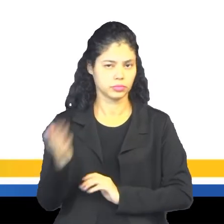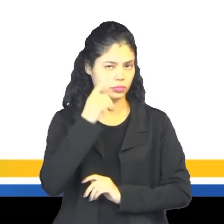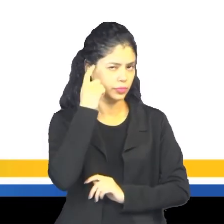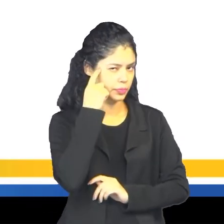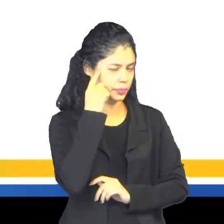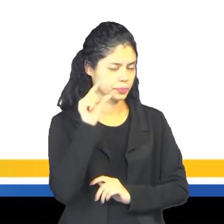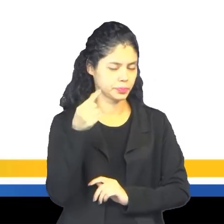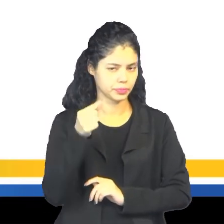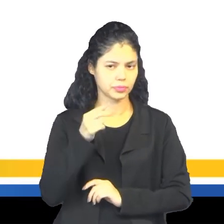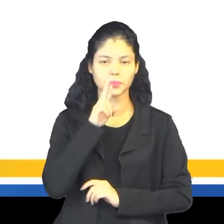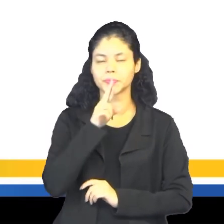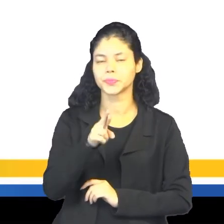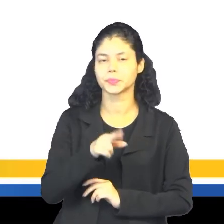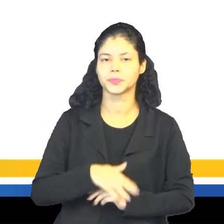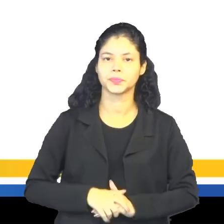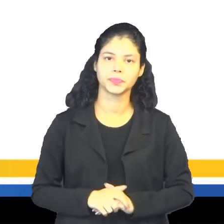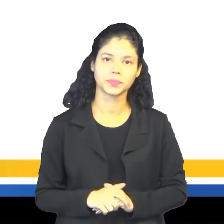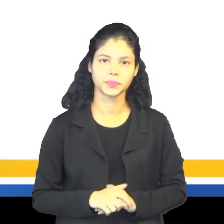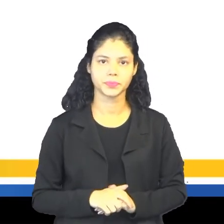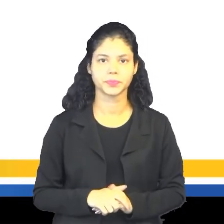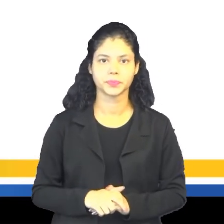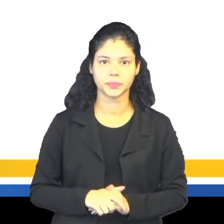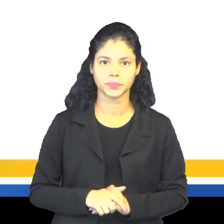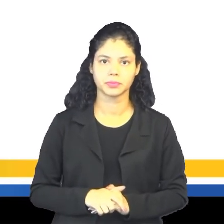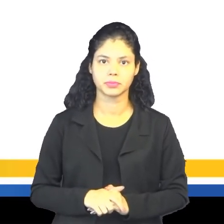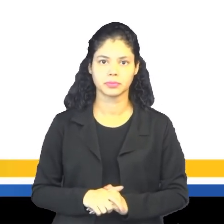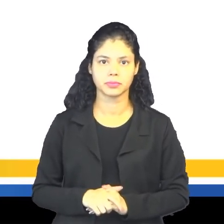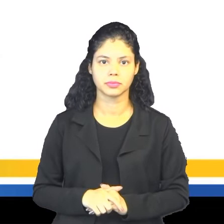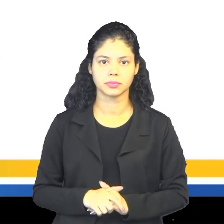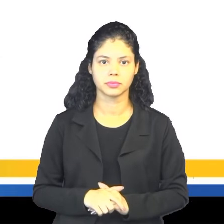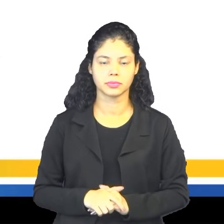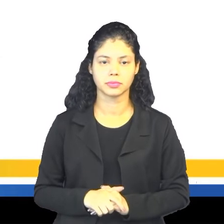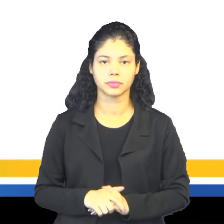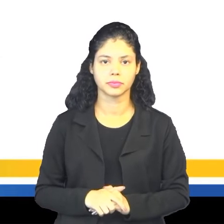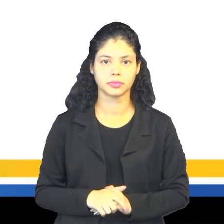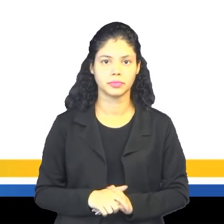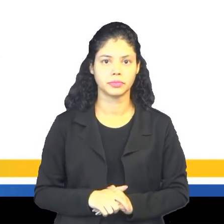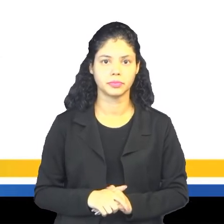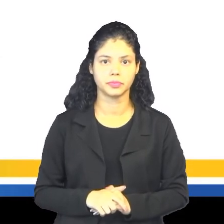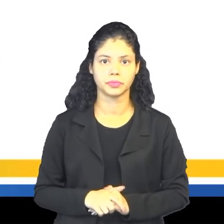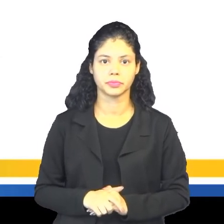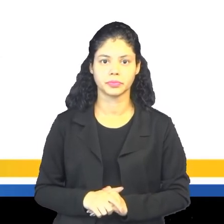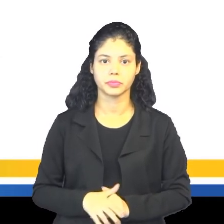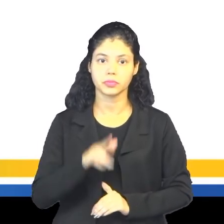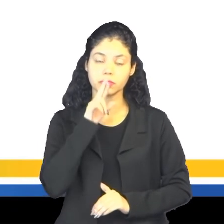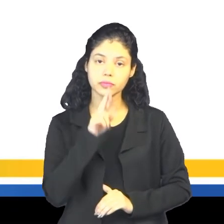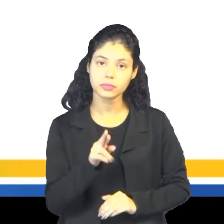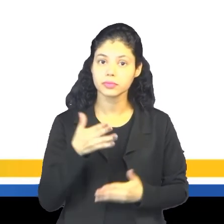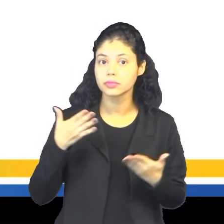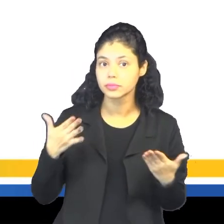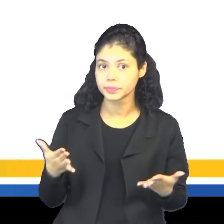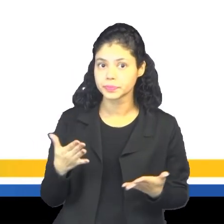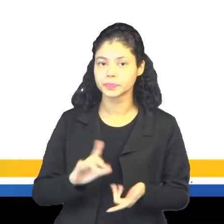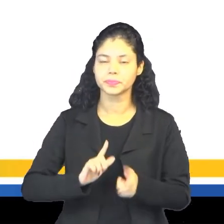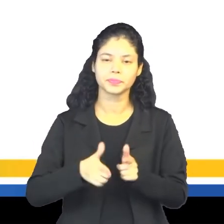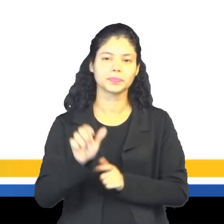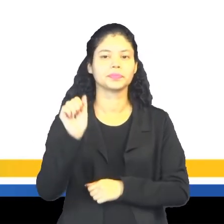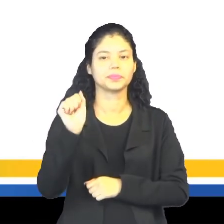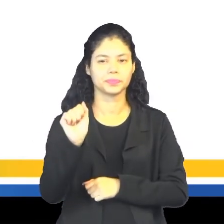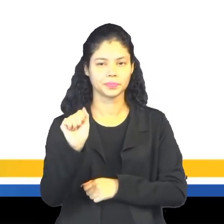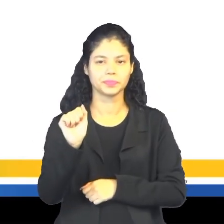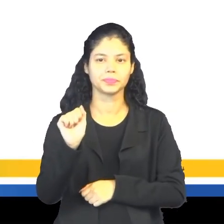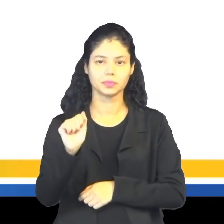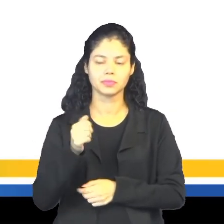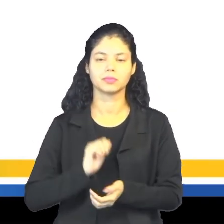um pouquinho na resposta, botando a cabecinha para funcionar. A resposta correta é a letra A, né?